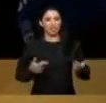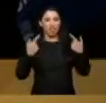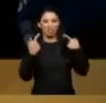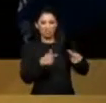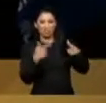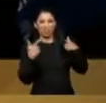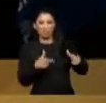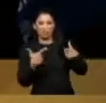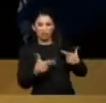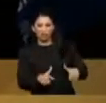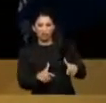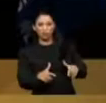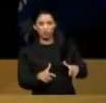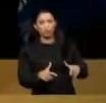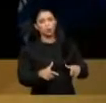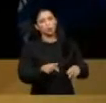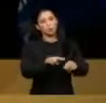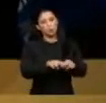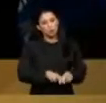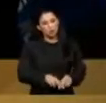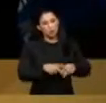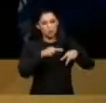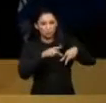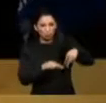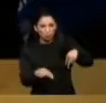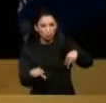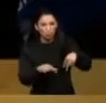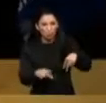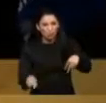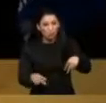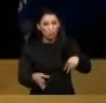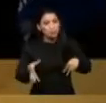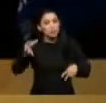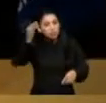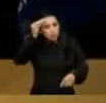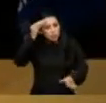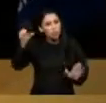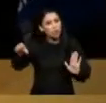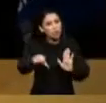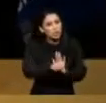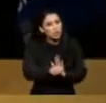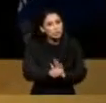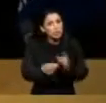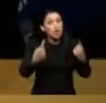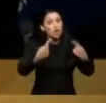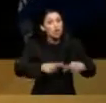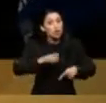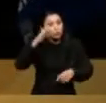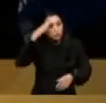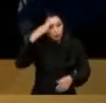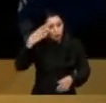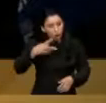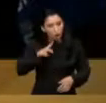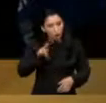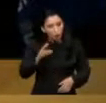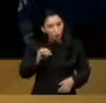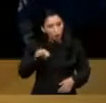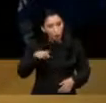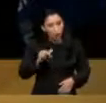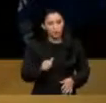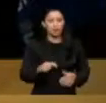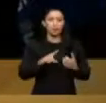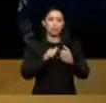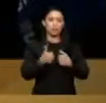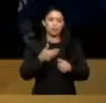Xingamentos racistas nas ciências criminais são compreendidos como crimes contra a honra. É o que está disposto no artigo 140,